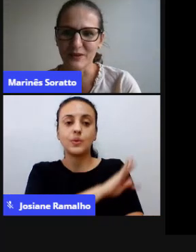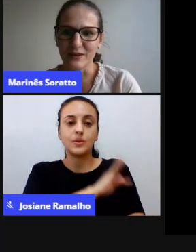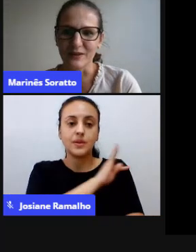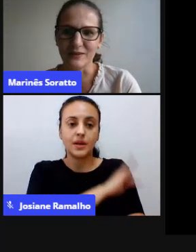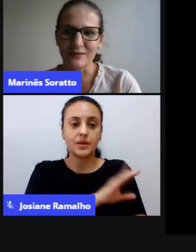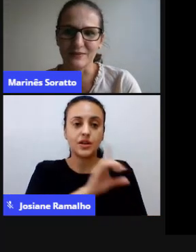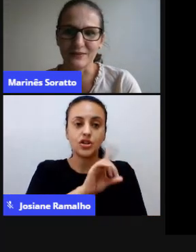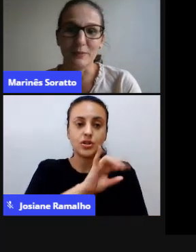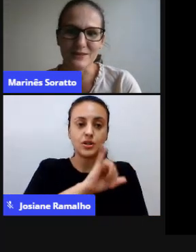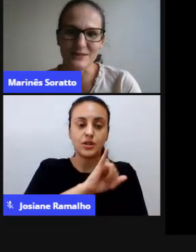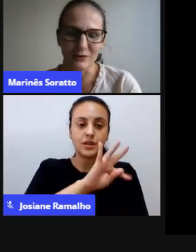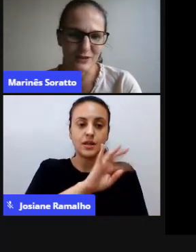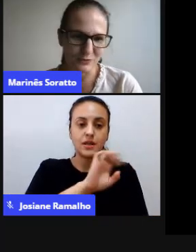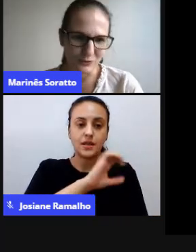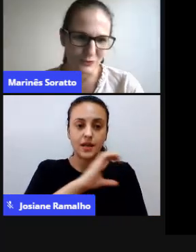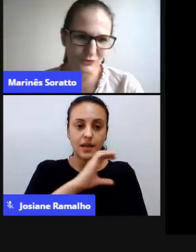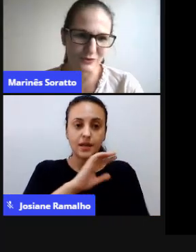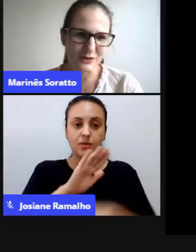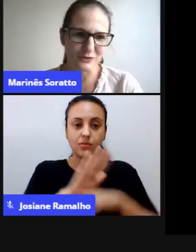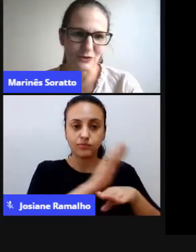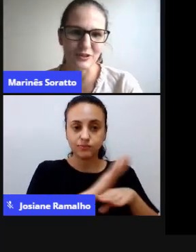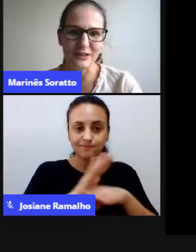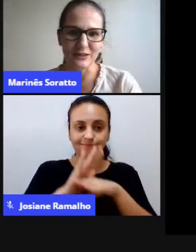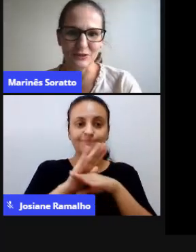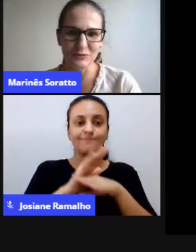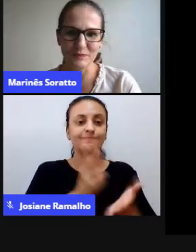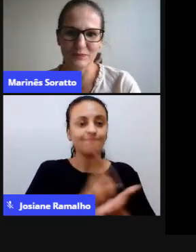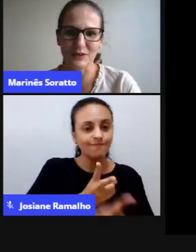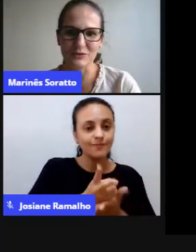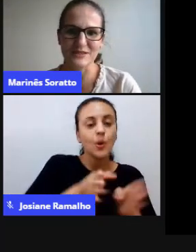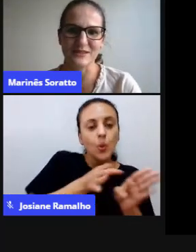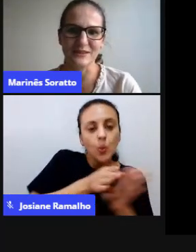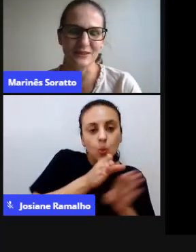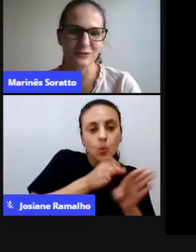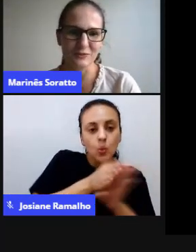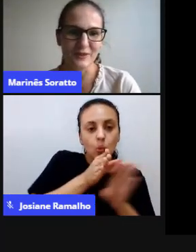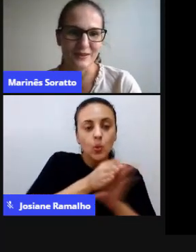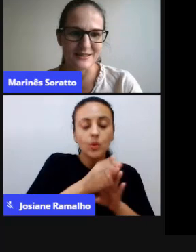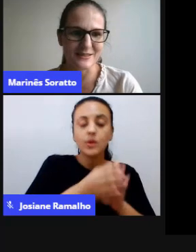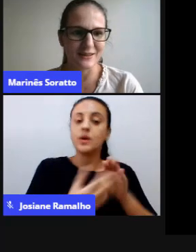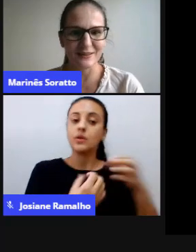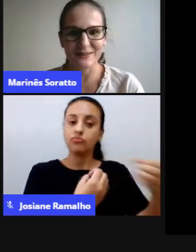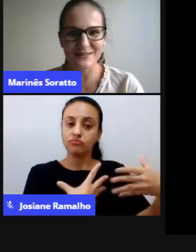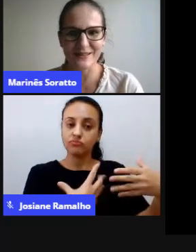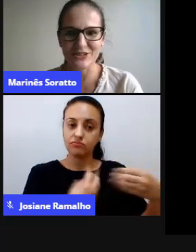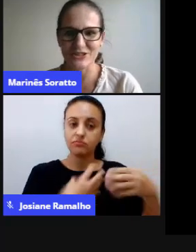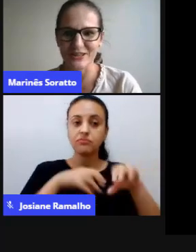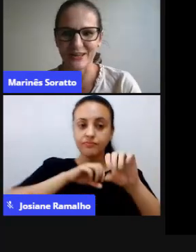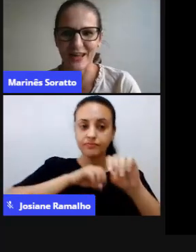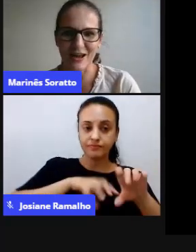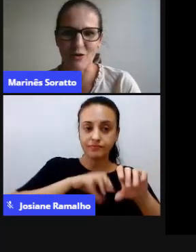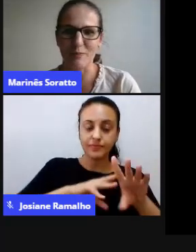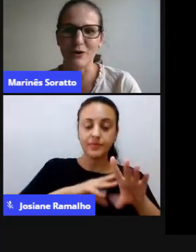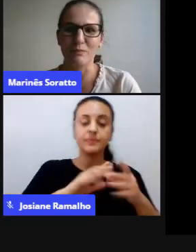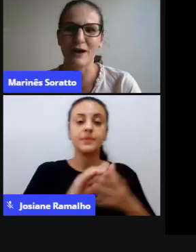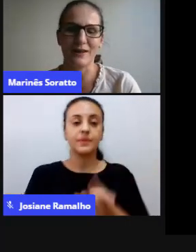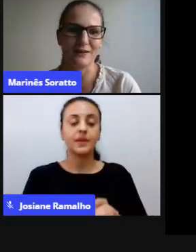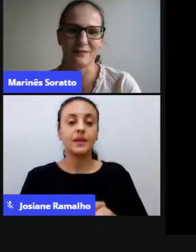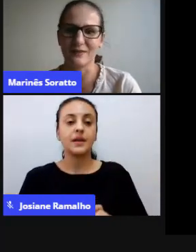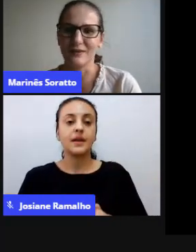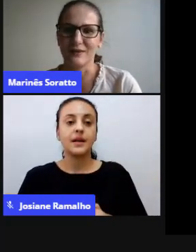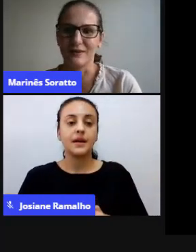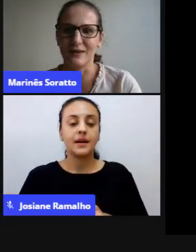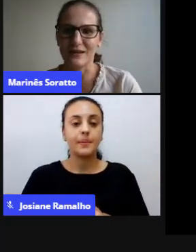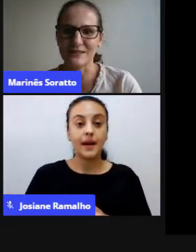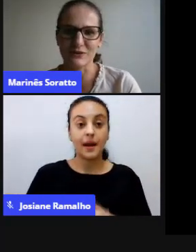muito, que também estão aqui conosco, né, nos auxiliando, nos ensinando a transgredir, né, a romper com